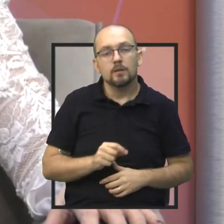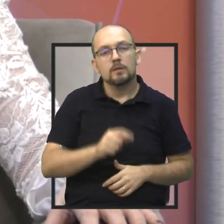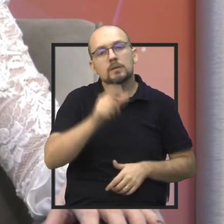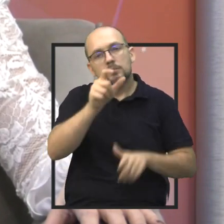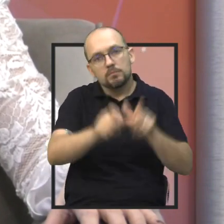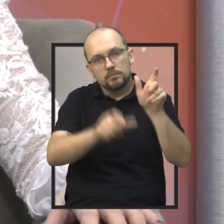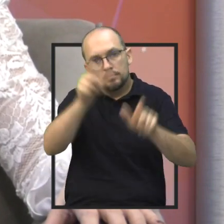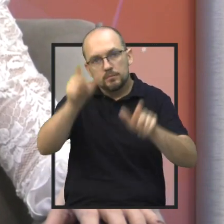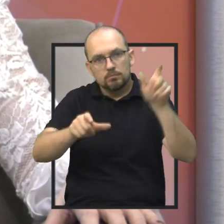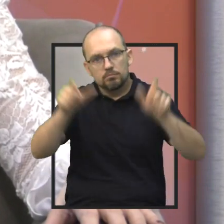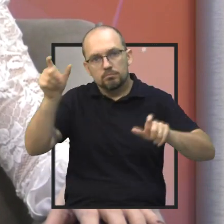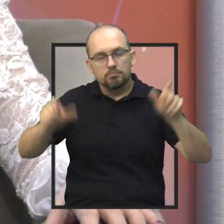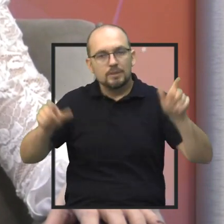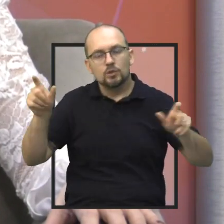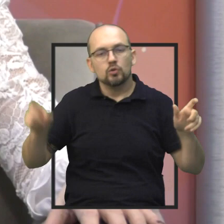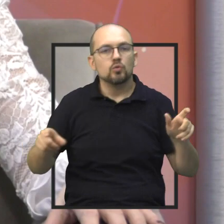que